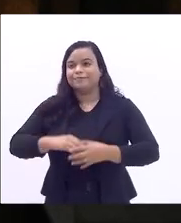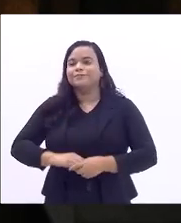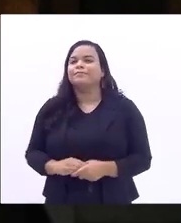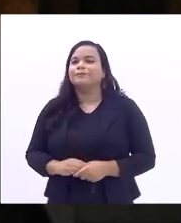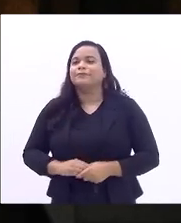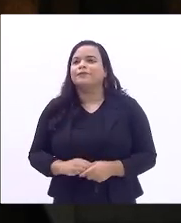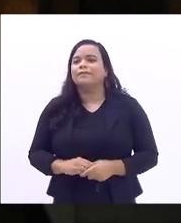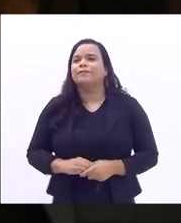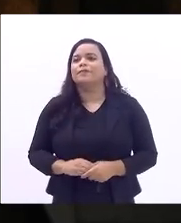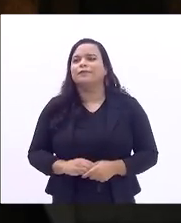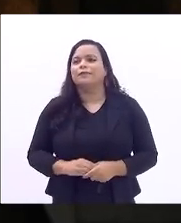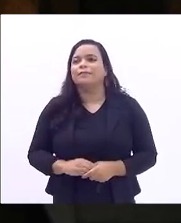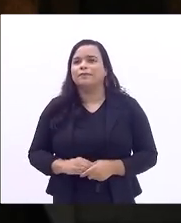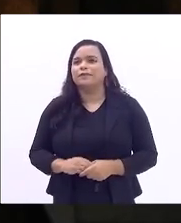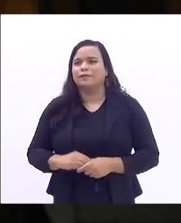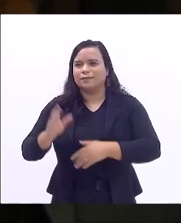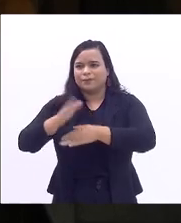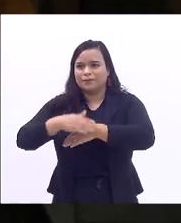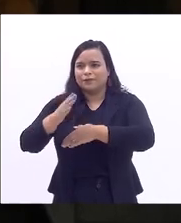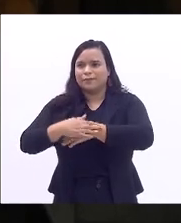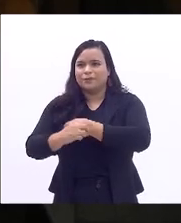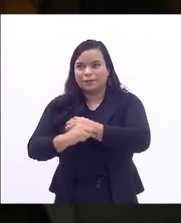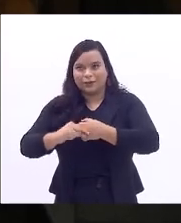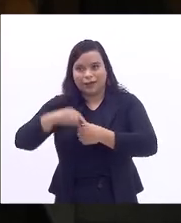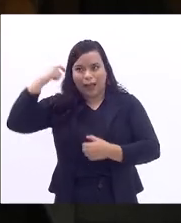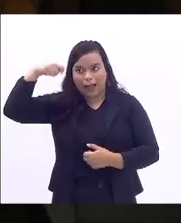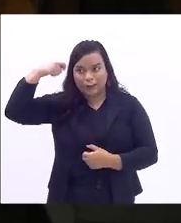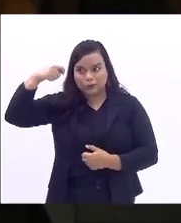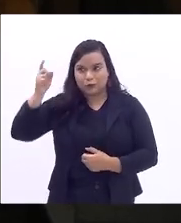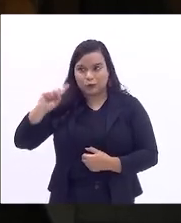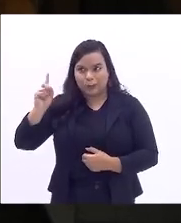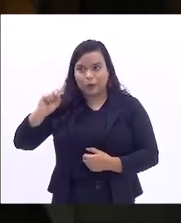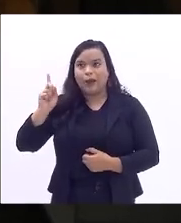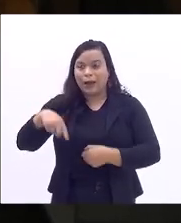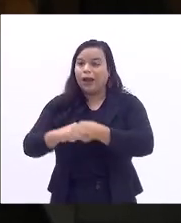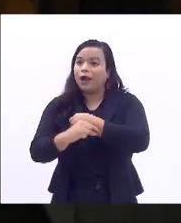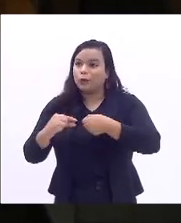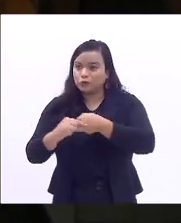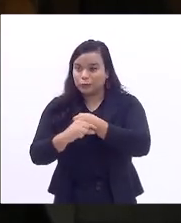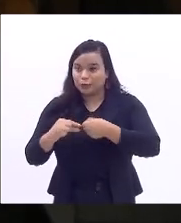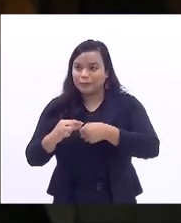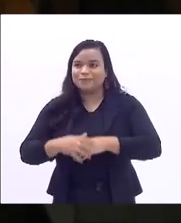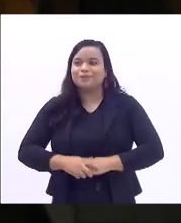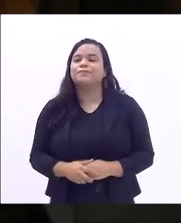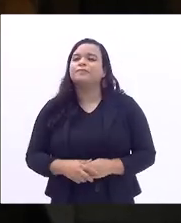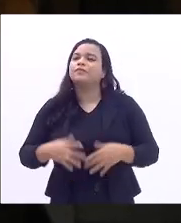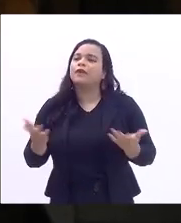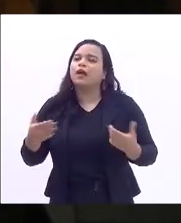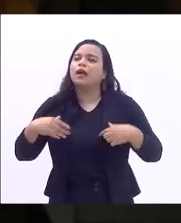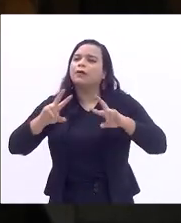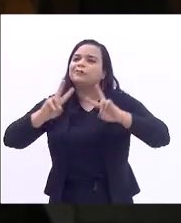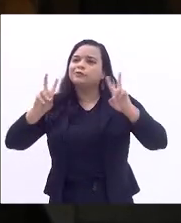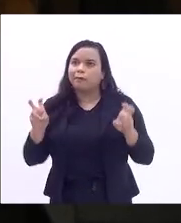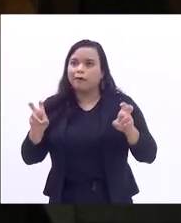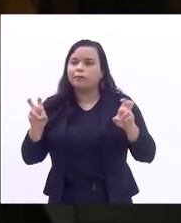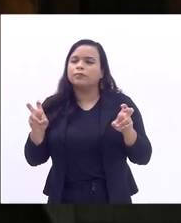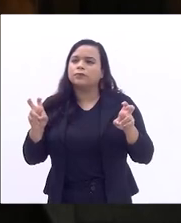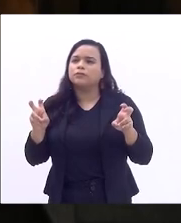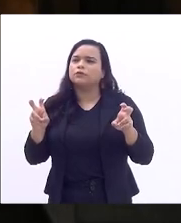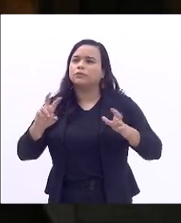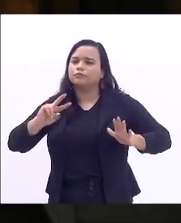não é à toa não autor No que diz respeito ao reconhecimento